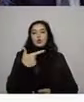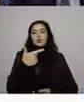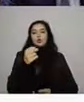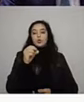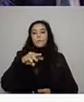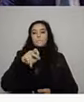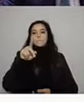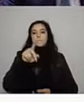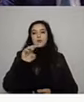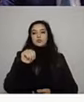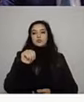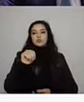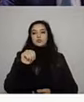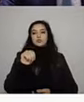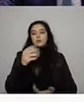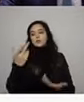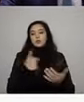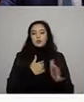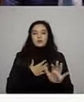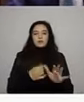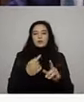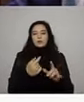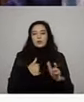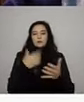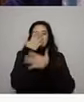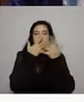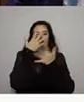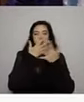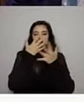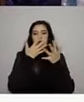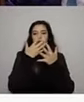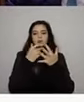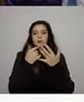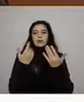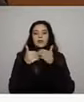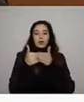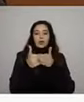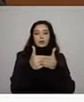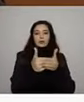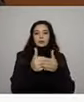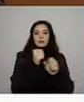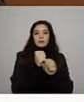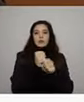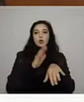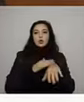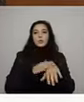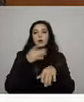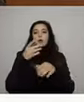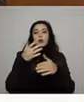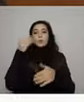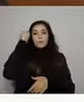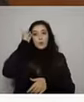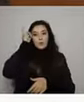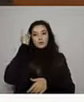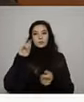Não, é só porque eu fiquei um bocadinho confuso com a intervenção do Sr. Presidente, fiquei um bocado baralhado, eu não percebi em que ponto de ordem de trabalhos é que nós estamos, porque eu ouvi falar dos bombeiros de Paço de Arcos, ouvi falar do